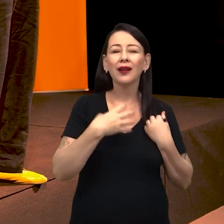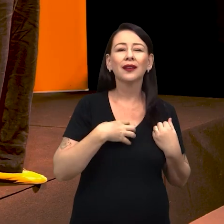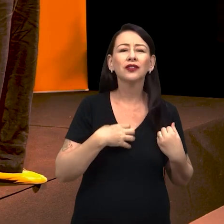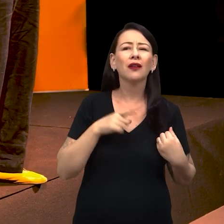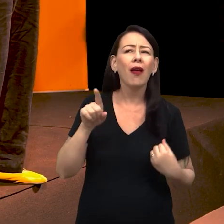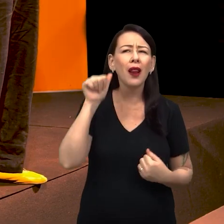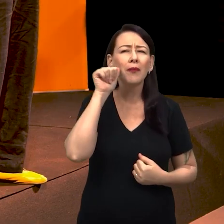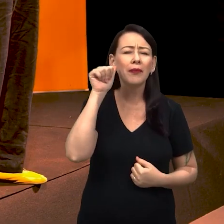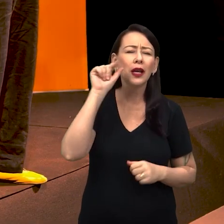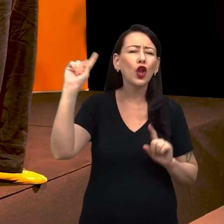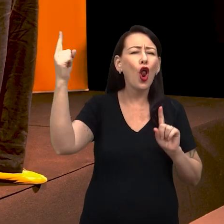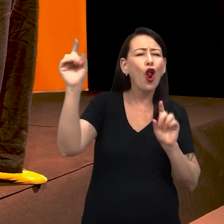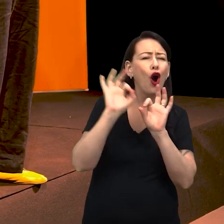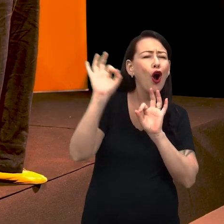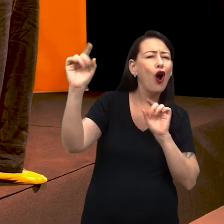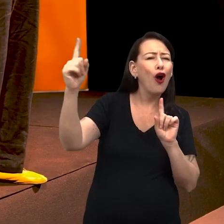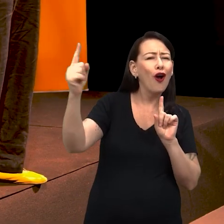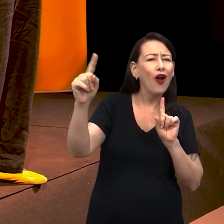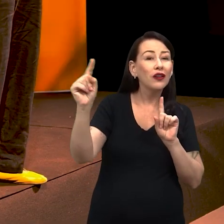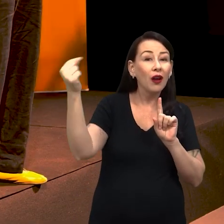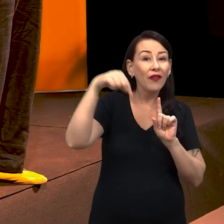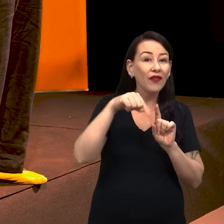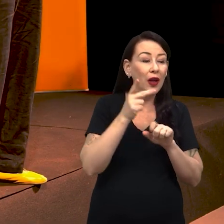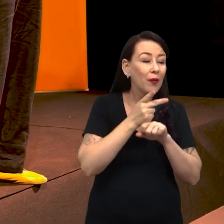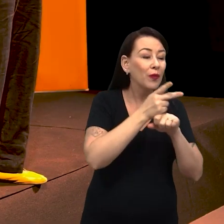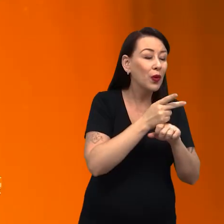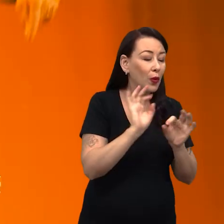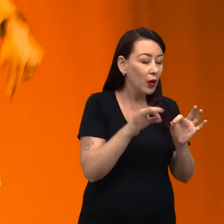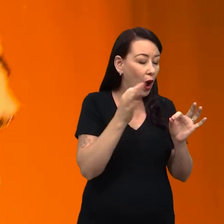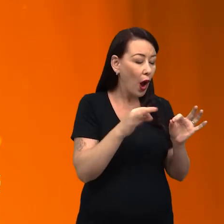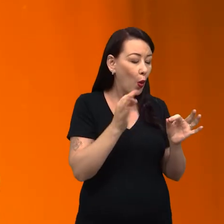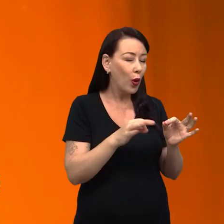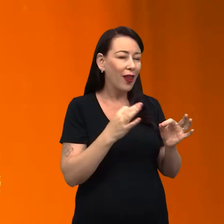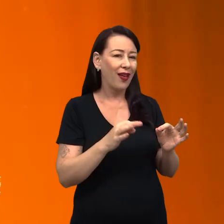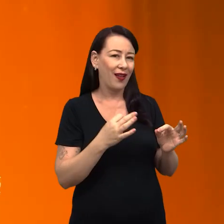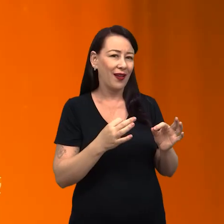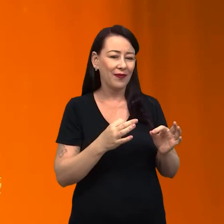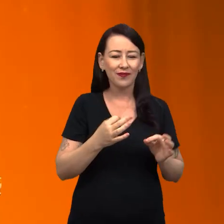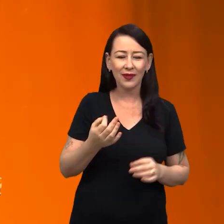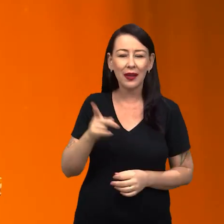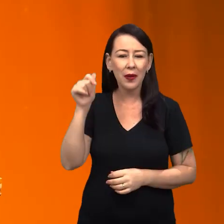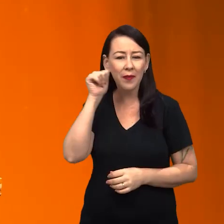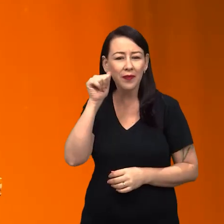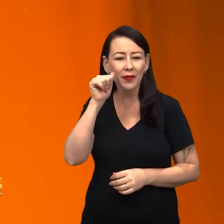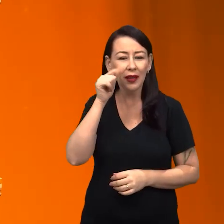essa mocinha tão longe, à procura de uma agulha que eu aqui perdi. Menina,